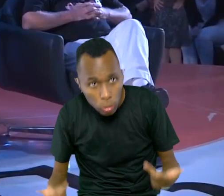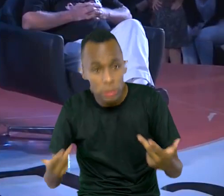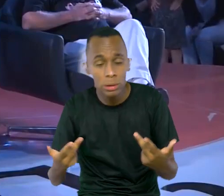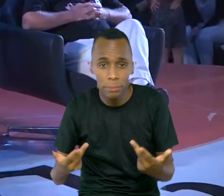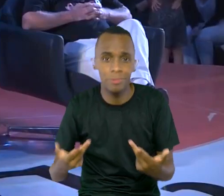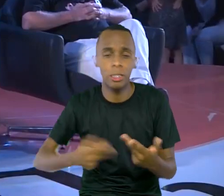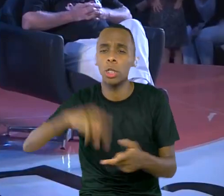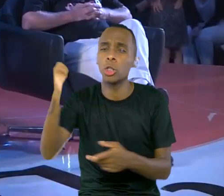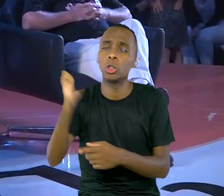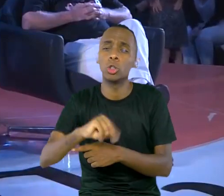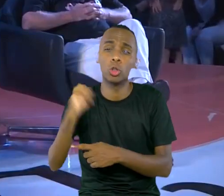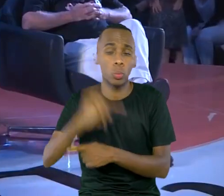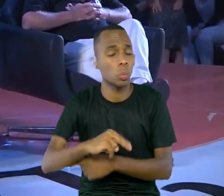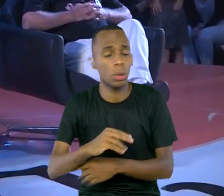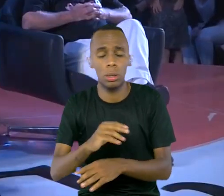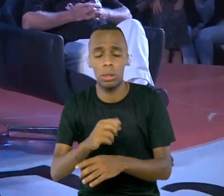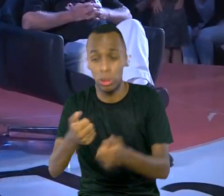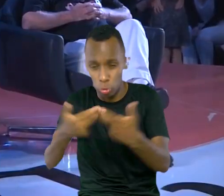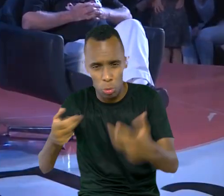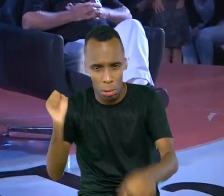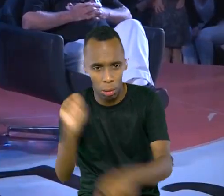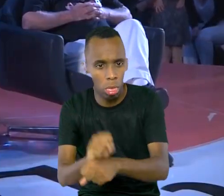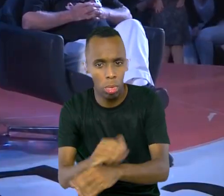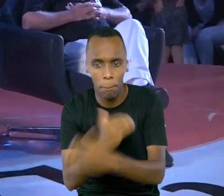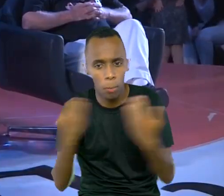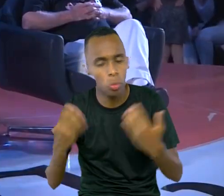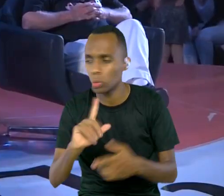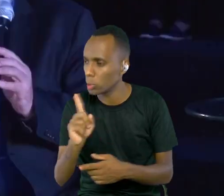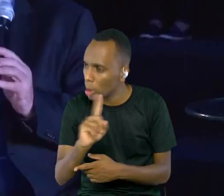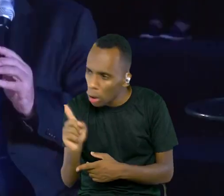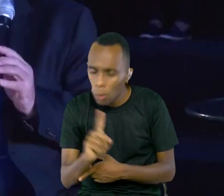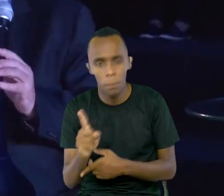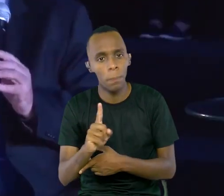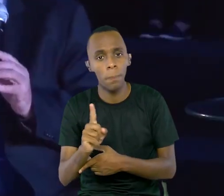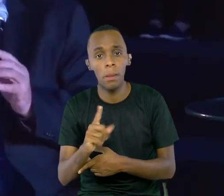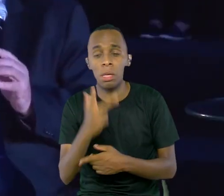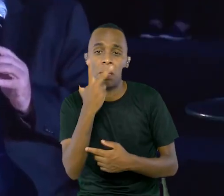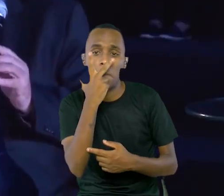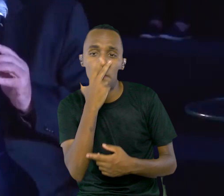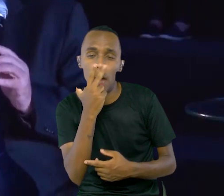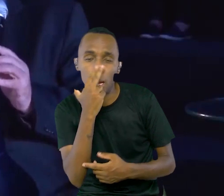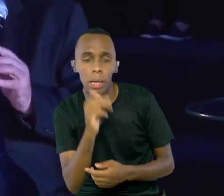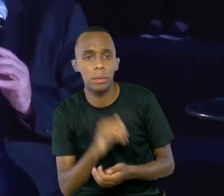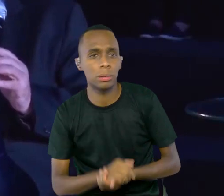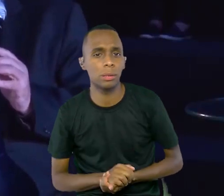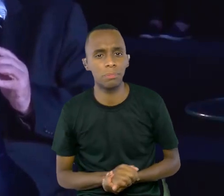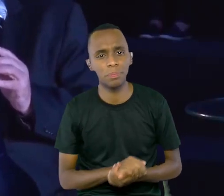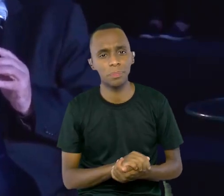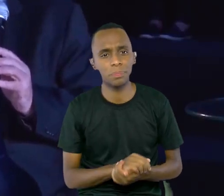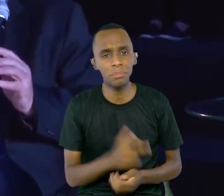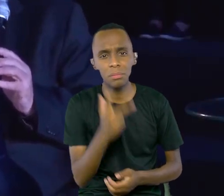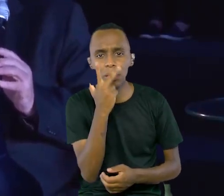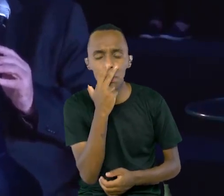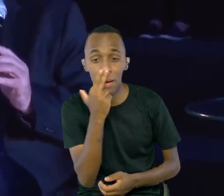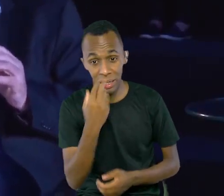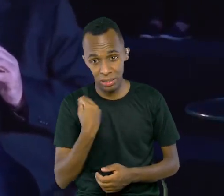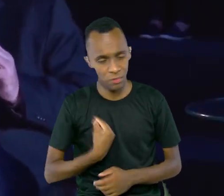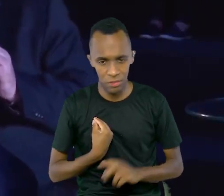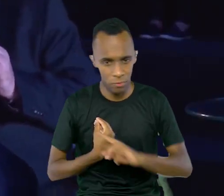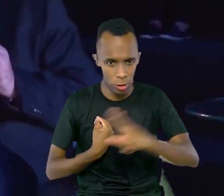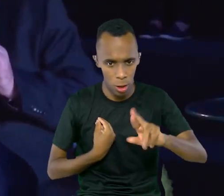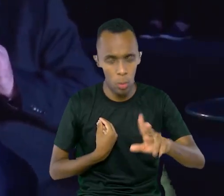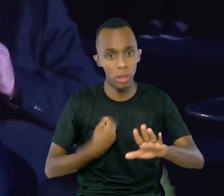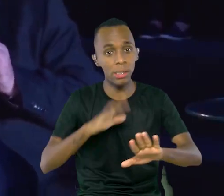coisa gera, nunca nada está morto. O que não